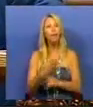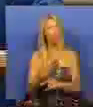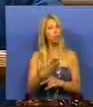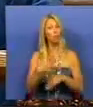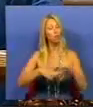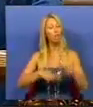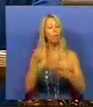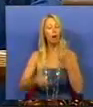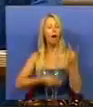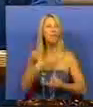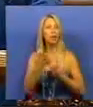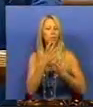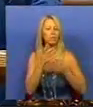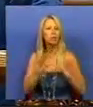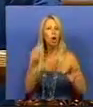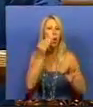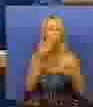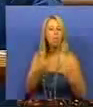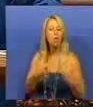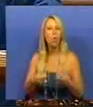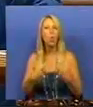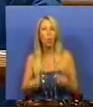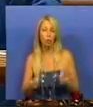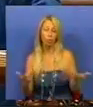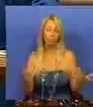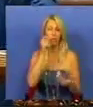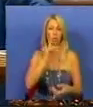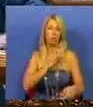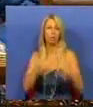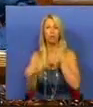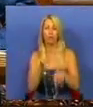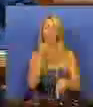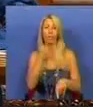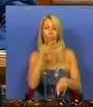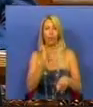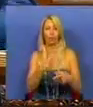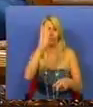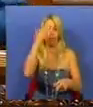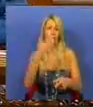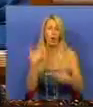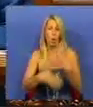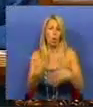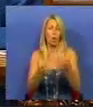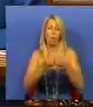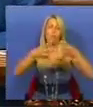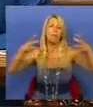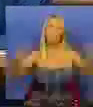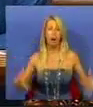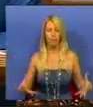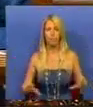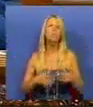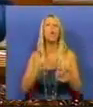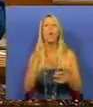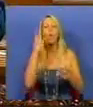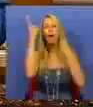sem uma avaliação rigorosa dos seus custos, que, aliás, senhoras e senhores deputados, ainda não pararam de crescer, sem ponderar sequer outras